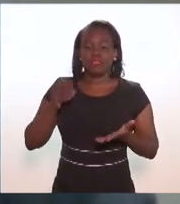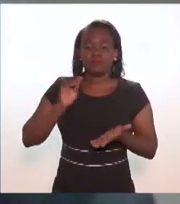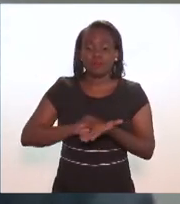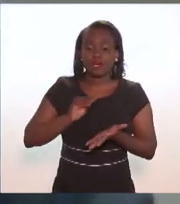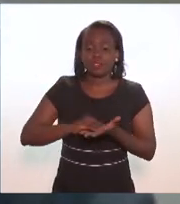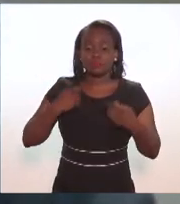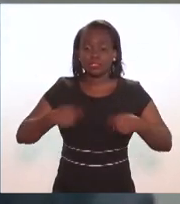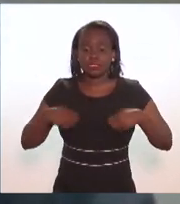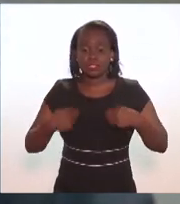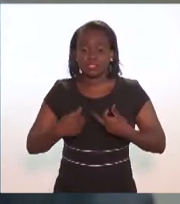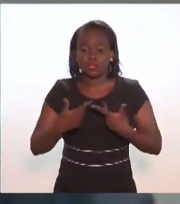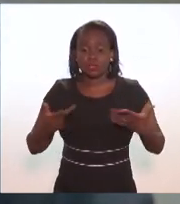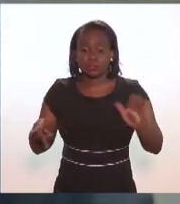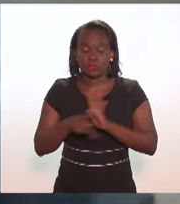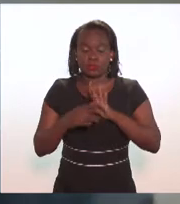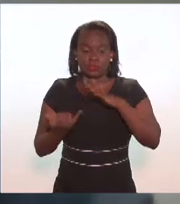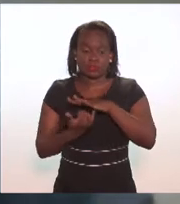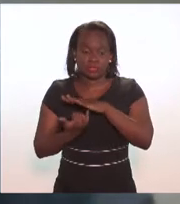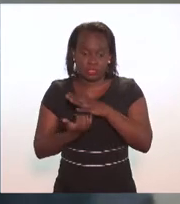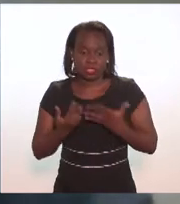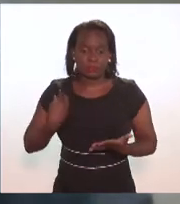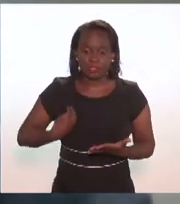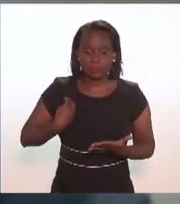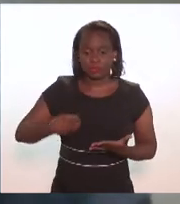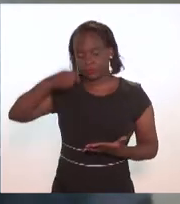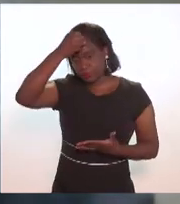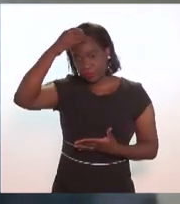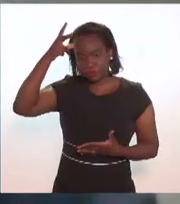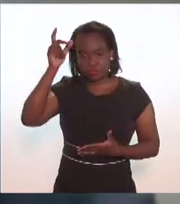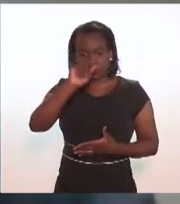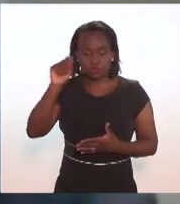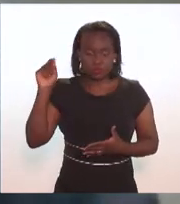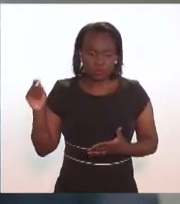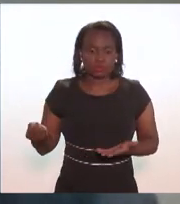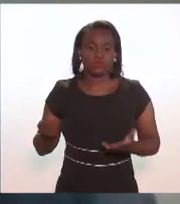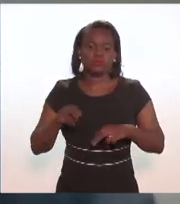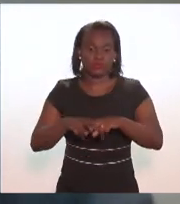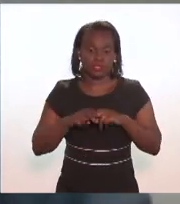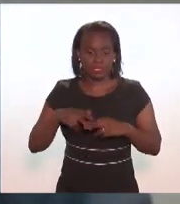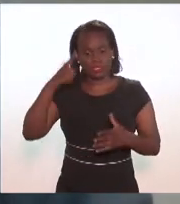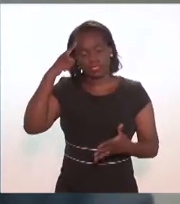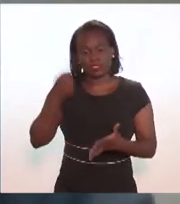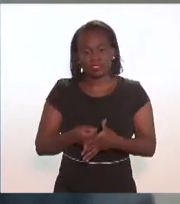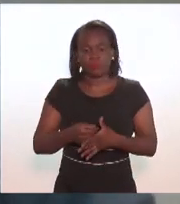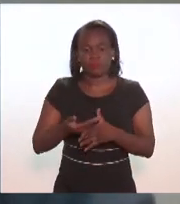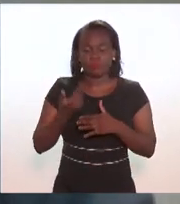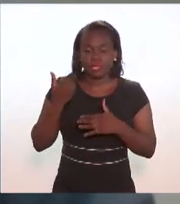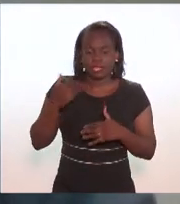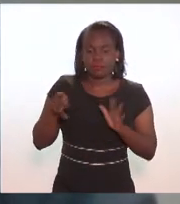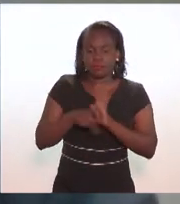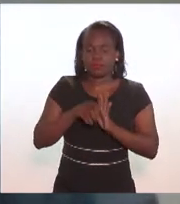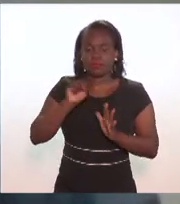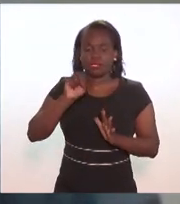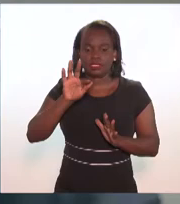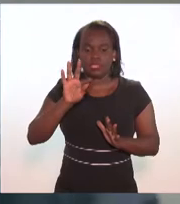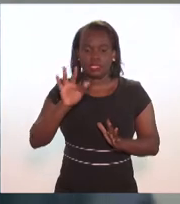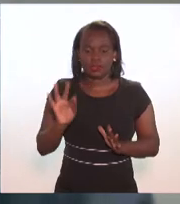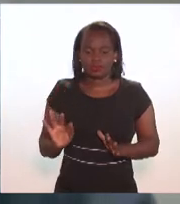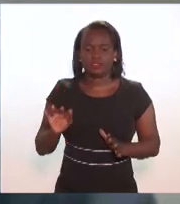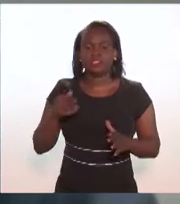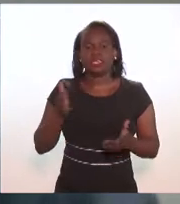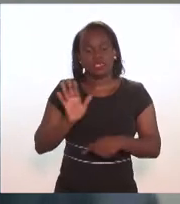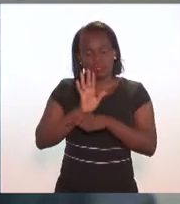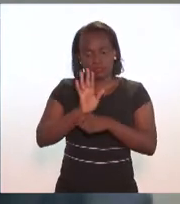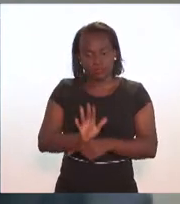em termos de distribuição do índice de participação dos municípios, dada a decisão recente do Supremo Tribunal Federal a